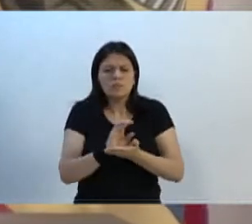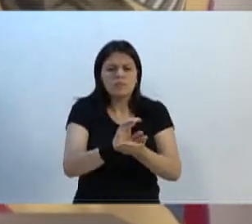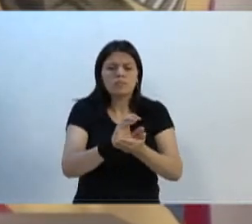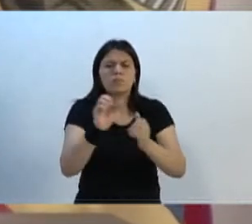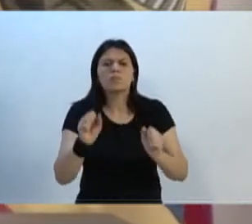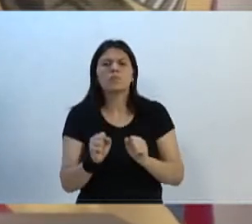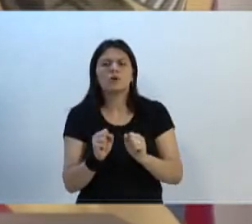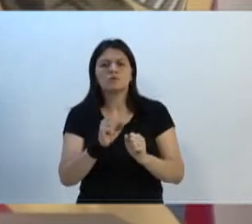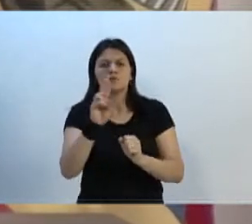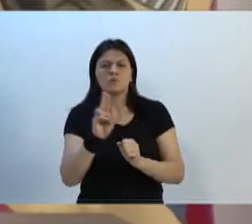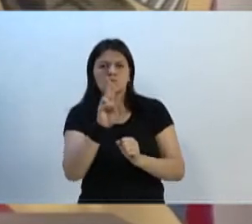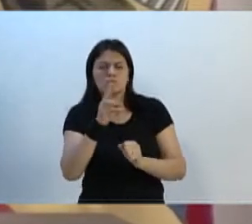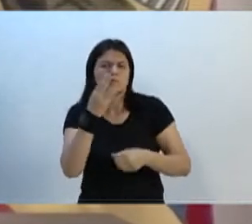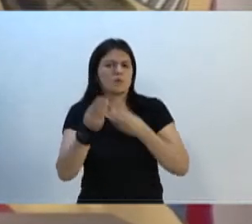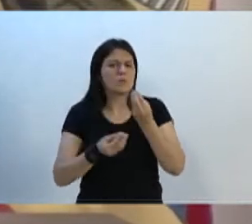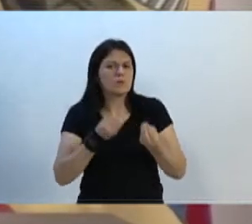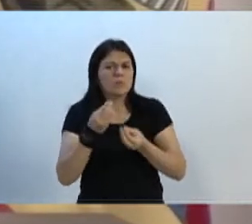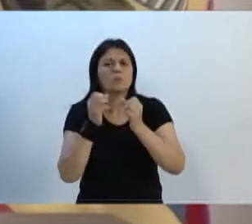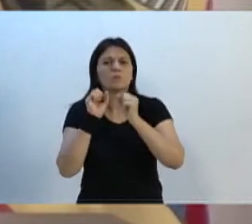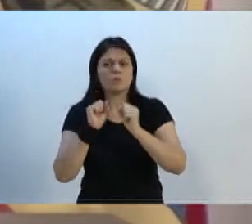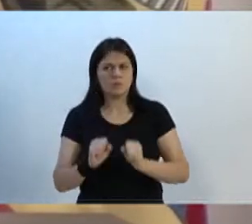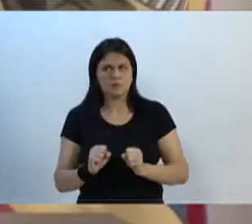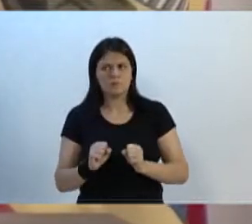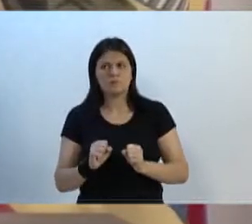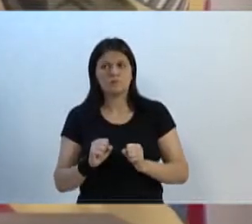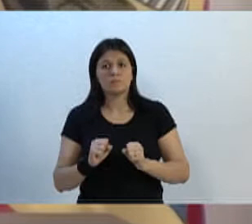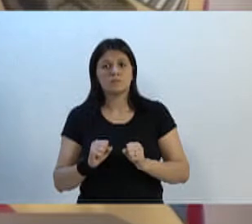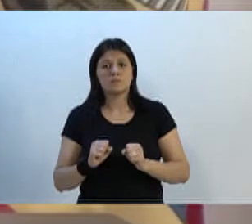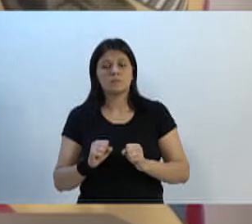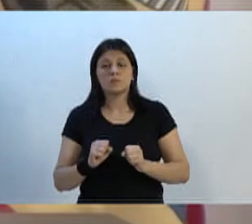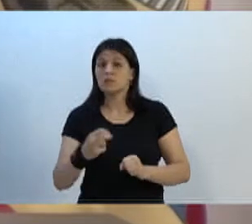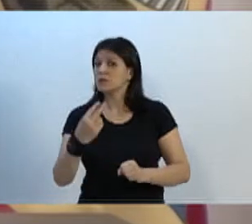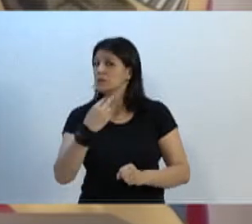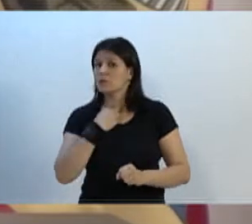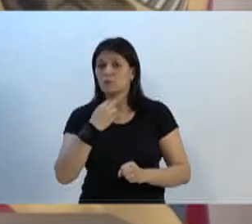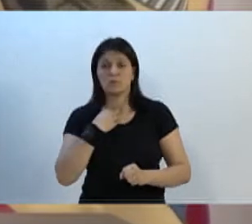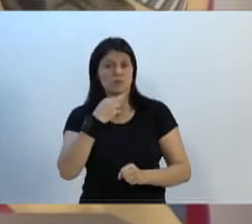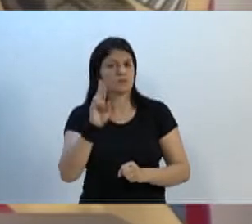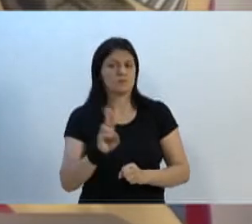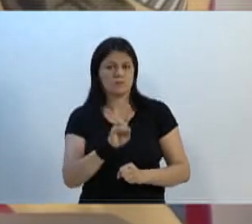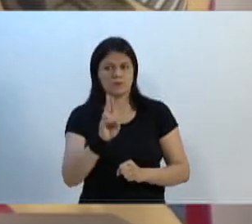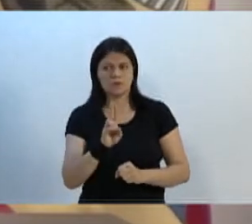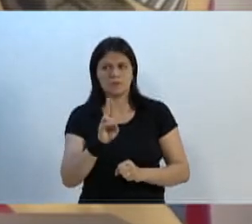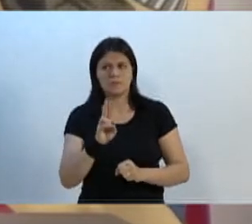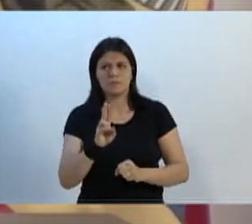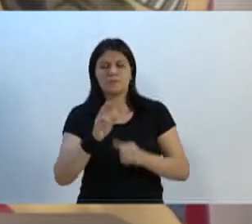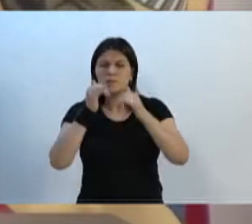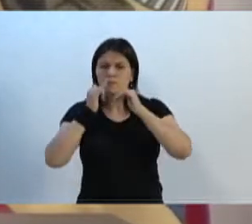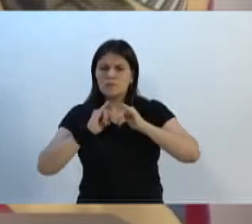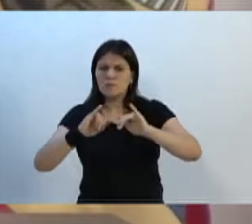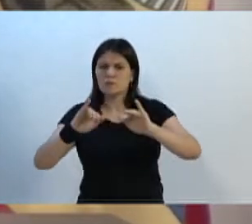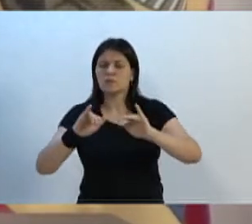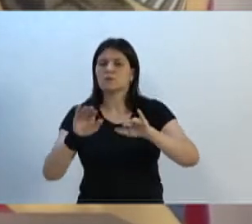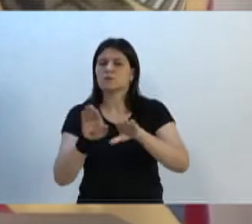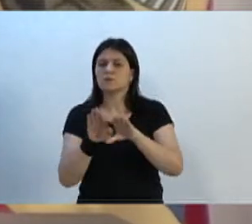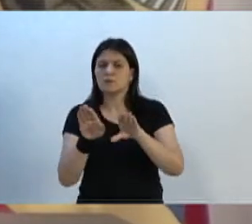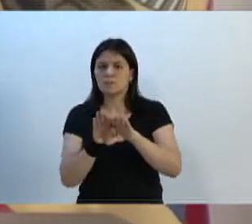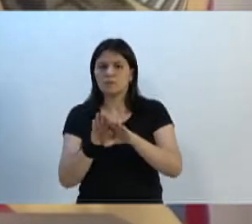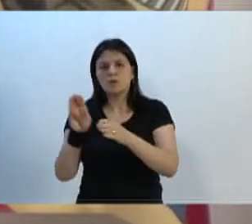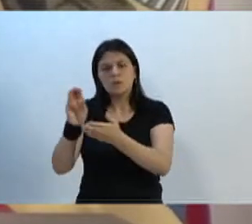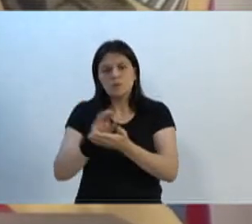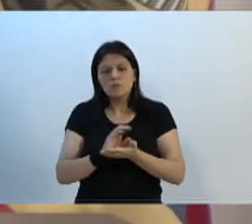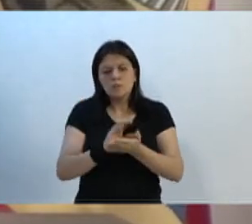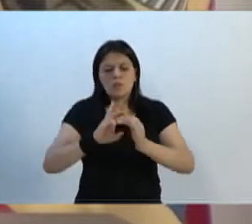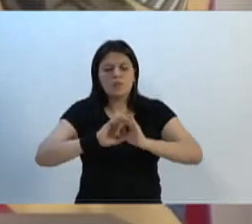como deve ser utilizado e onde não deve ser utilizado eu vou ressaltar aqui também os recursos